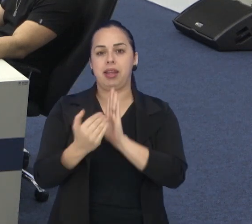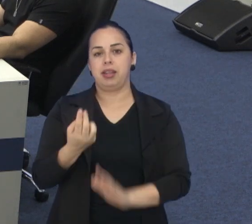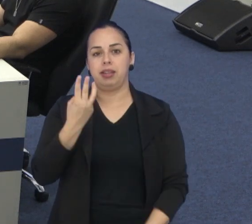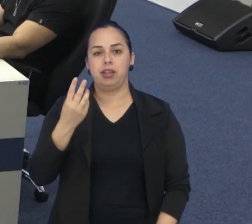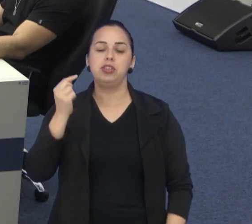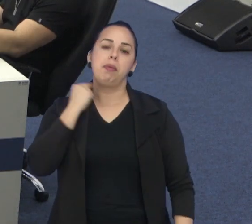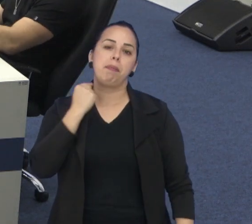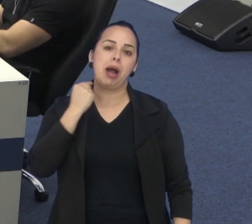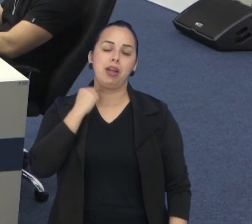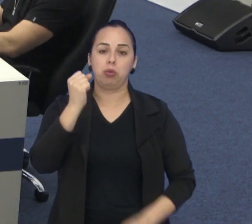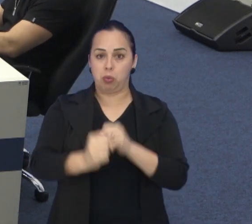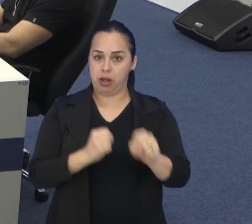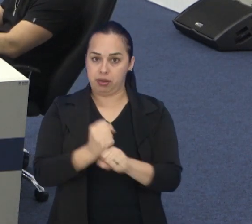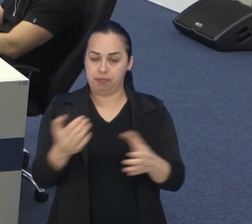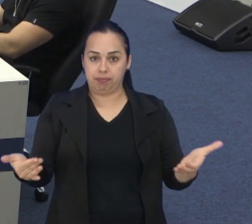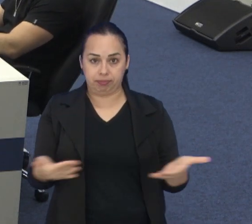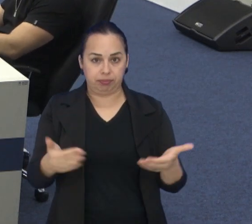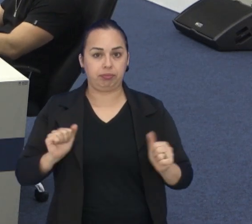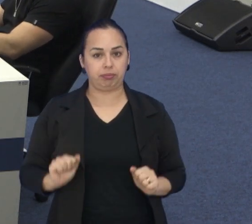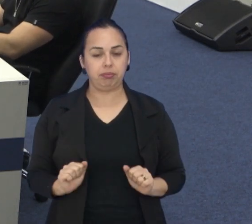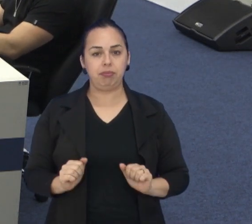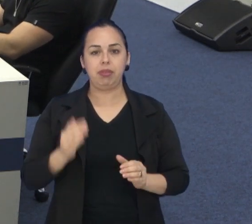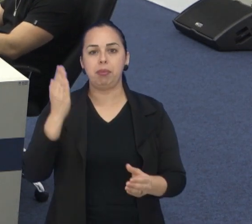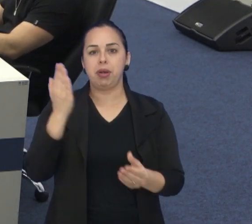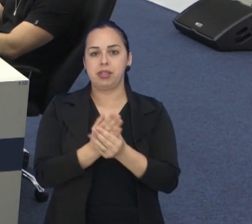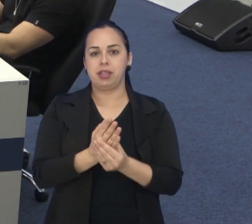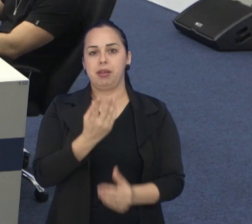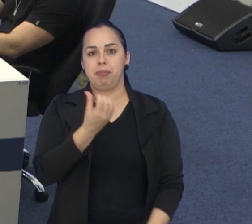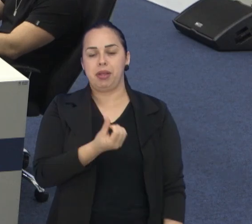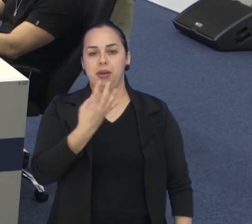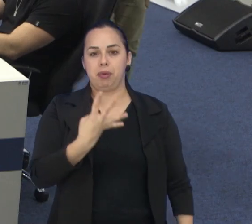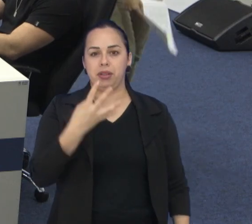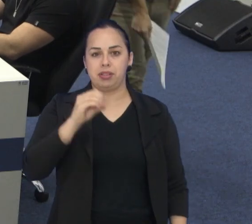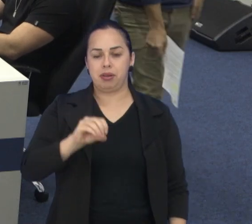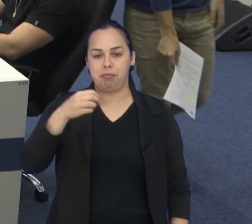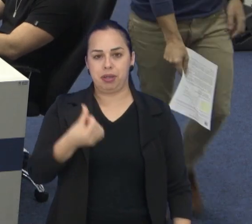de 2024. Processo número